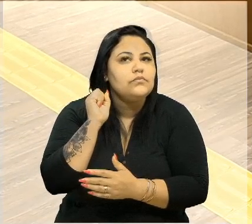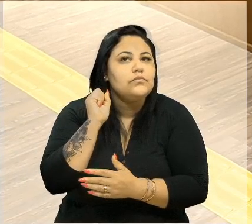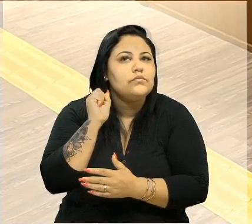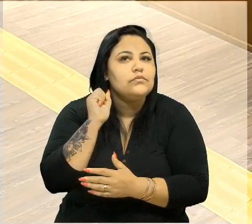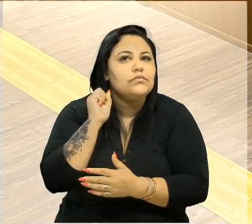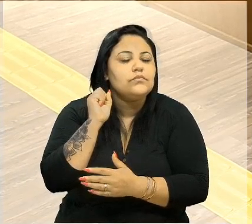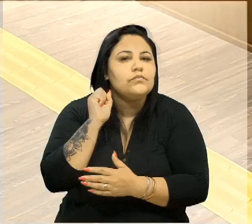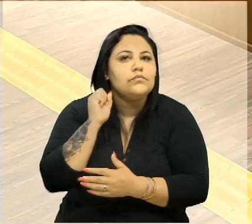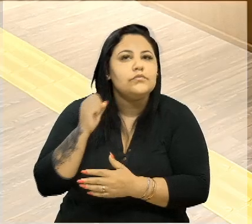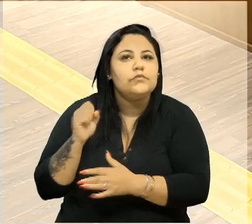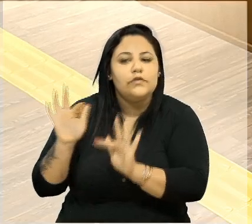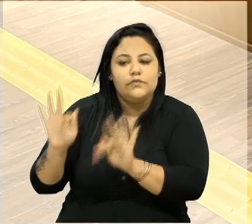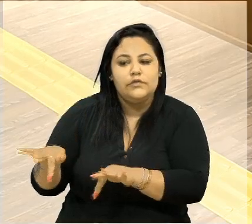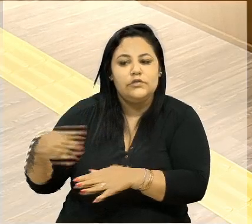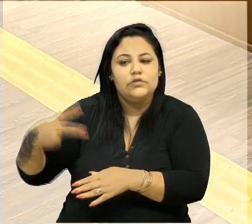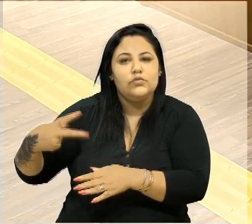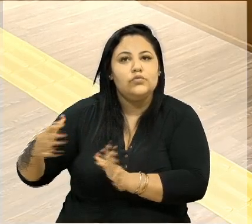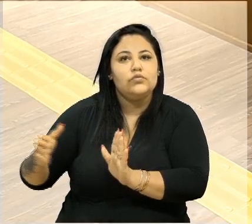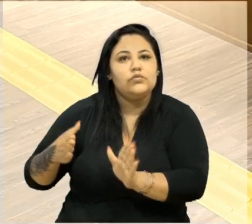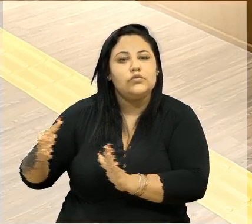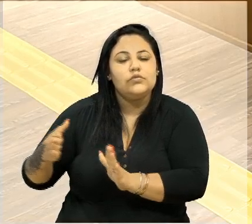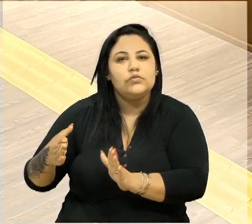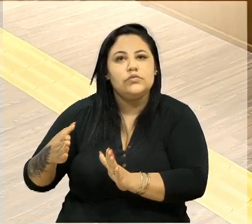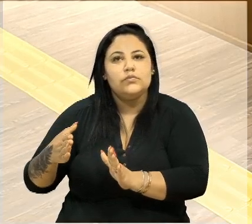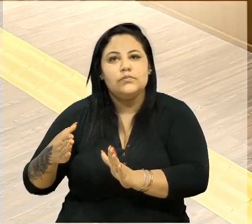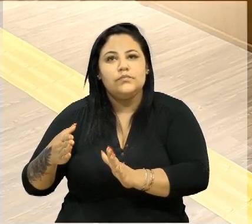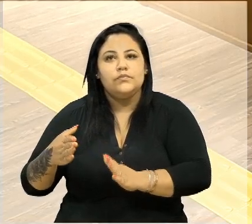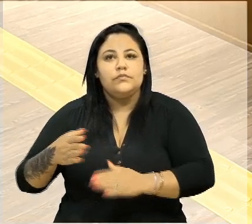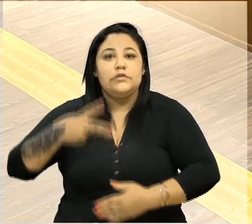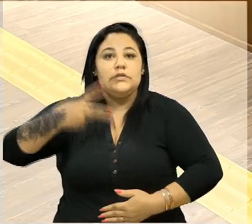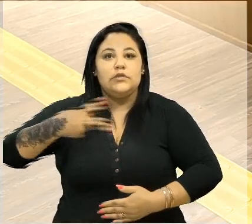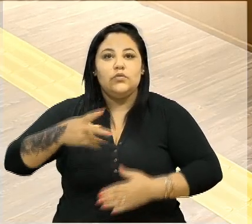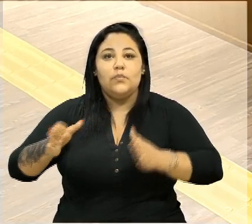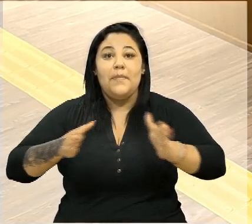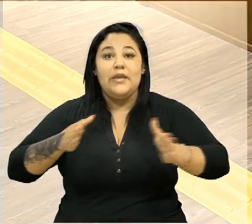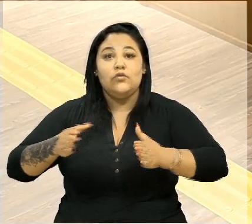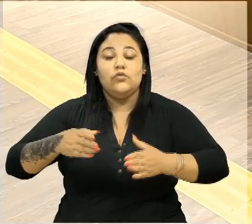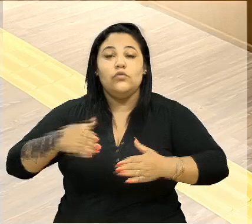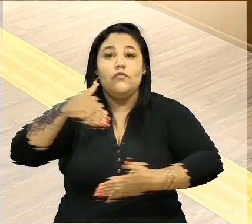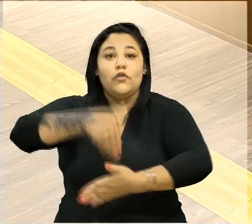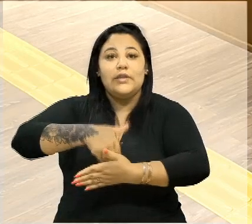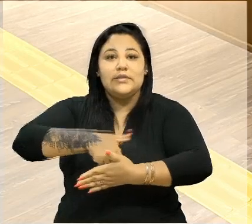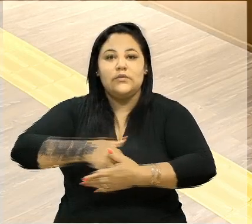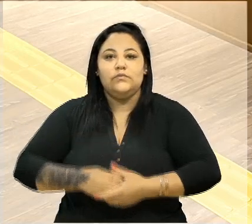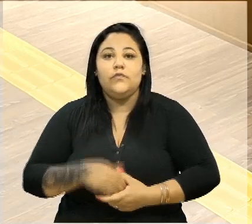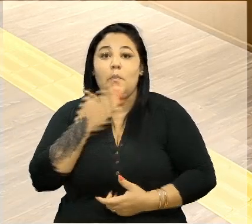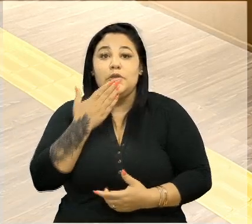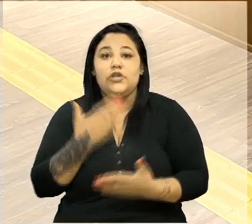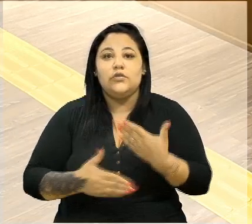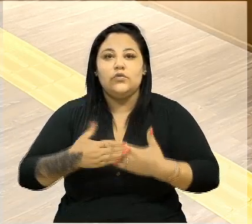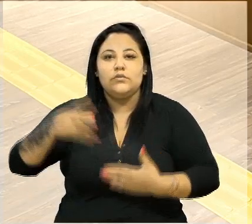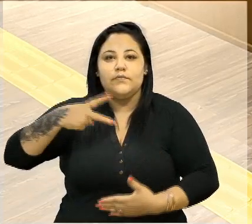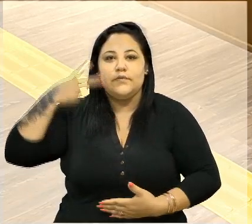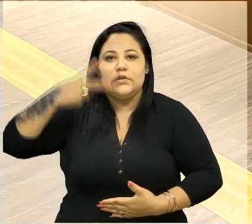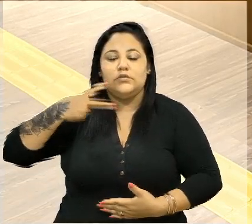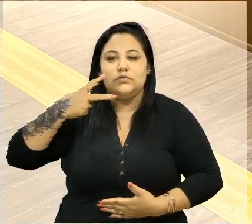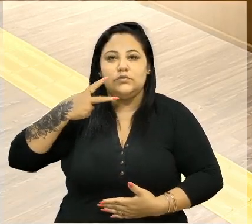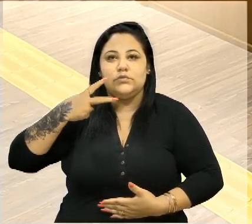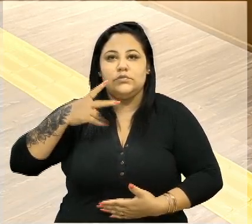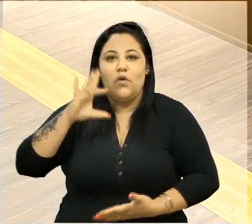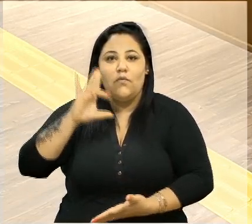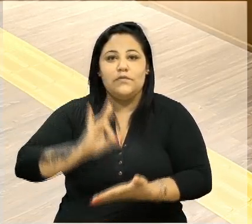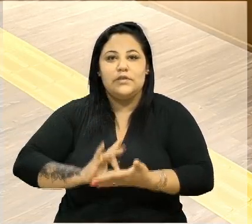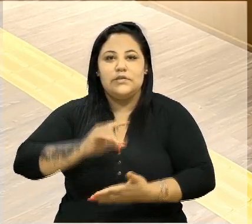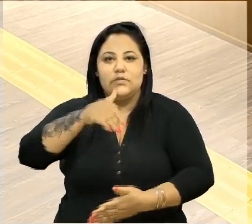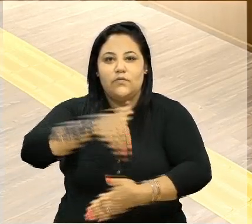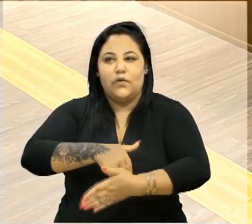Encerrado o segundo turno de discussão. Em segundo turno de votação, solicito às vereadoras e vereadores que registrem